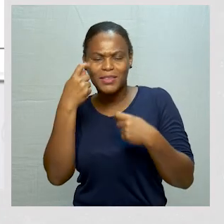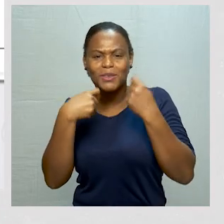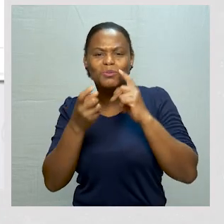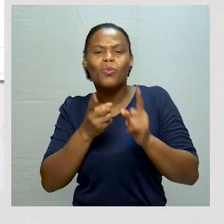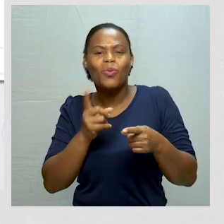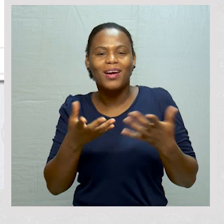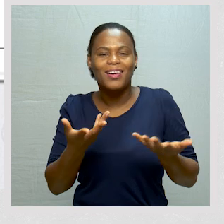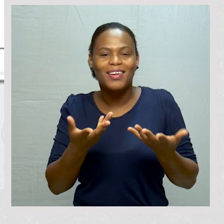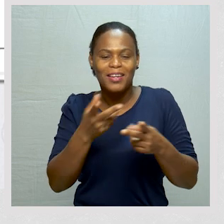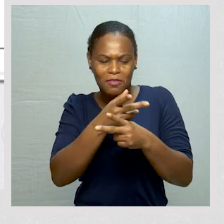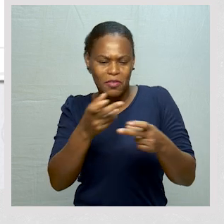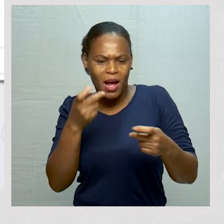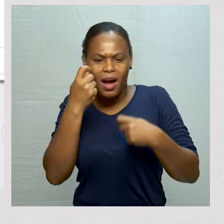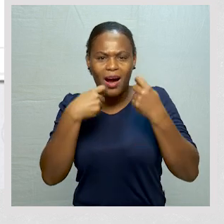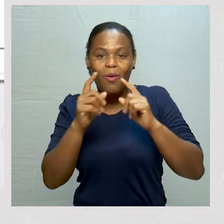o quê?